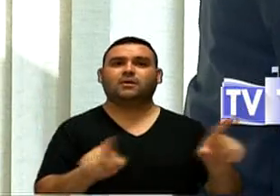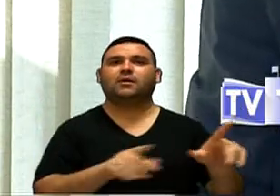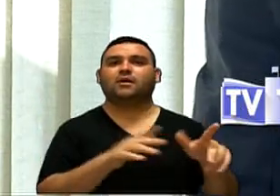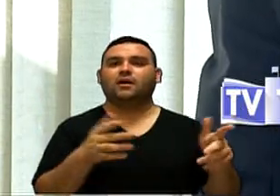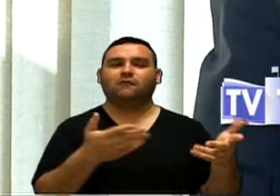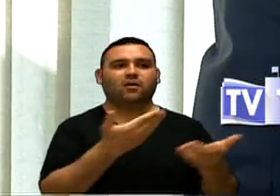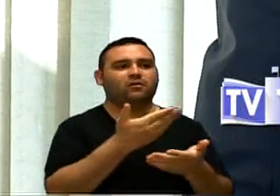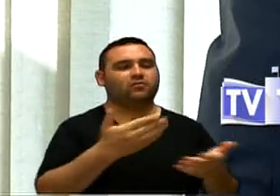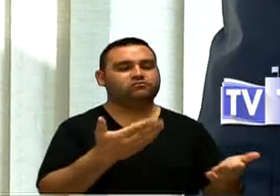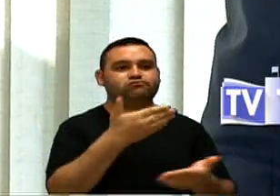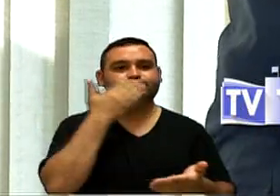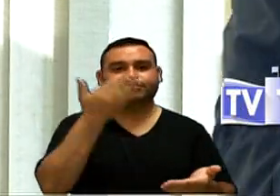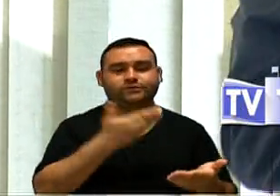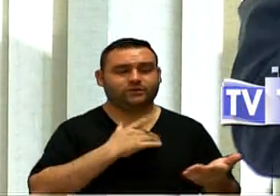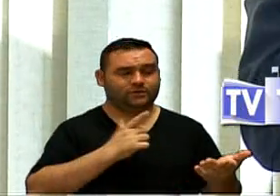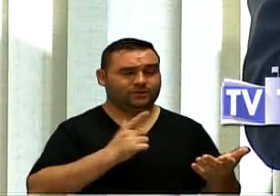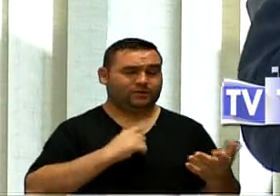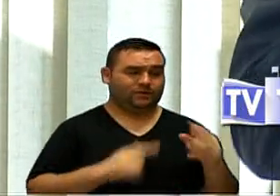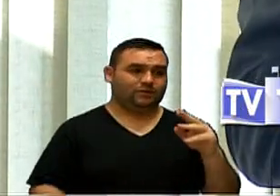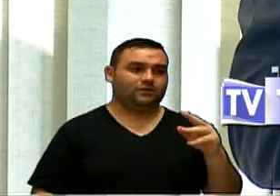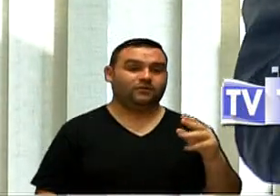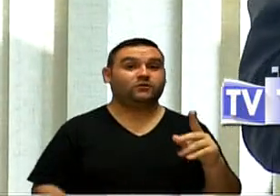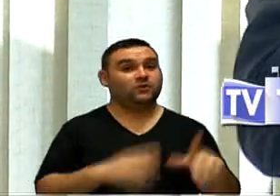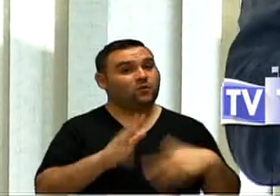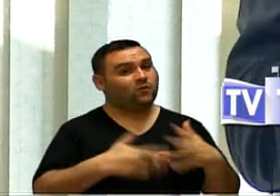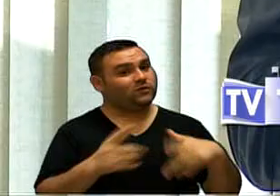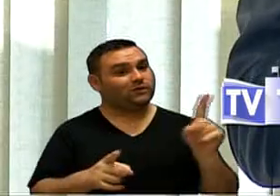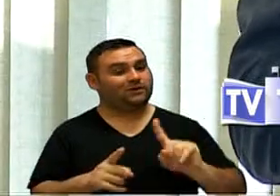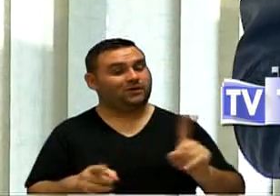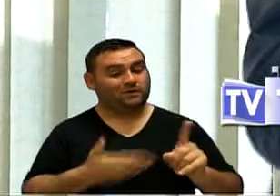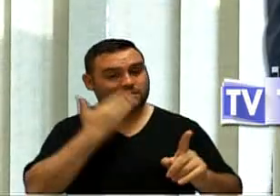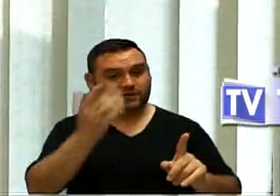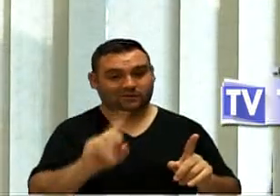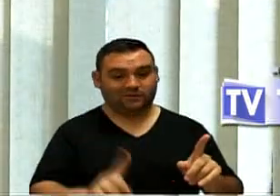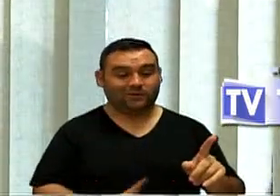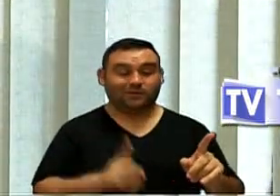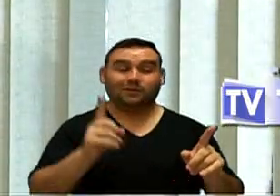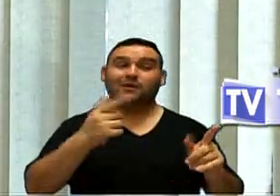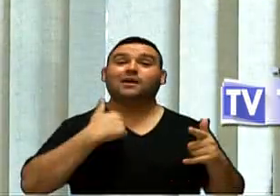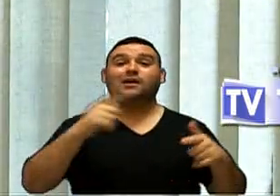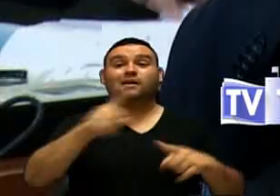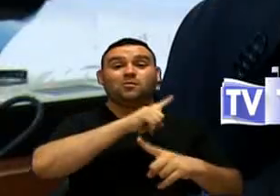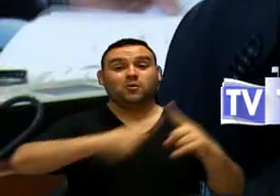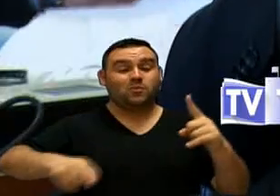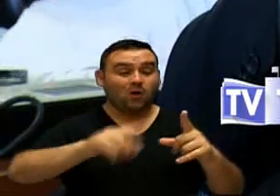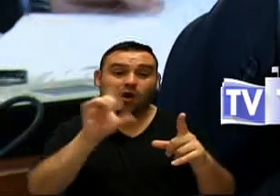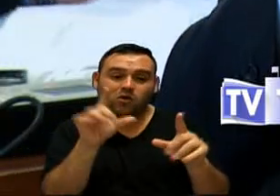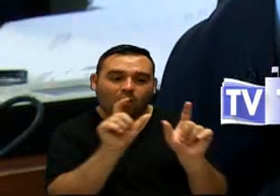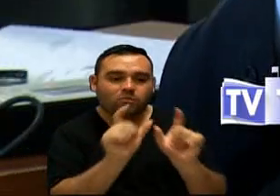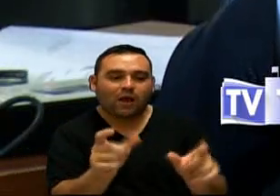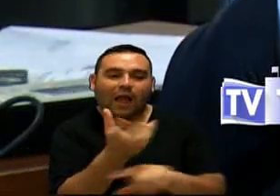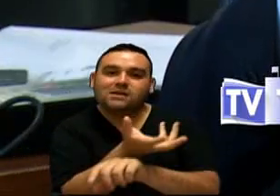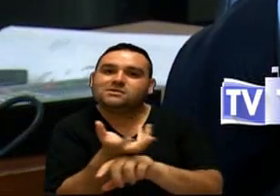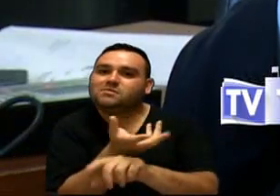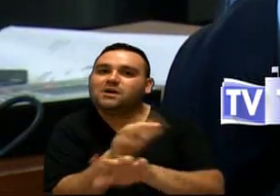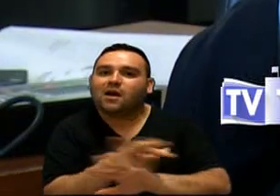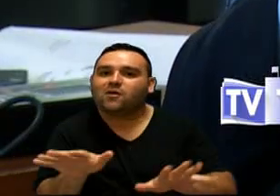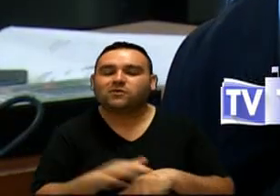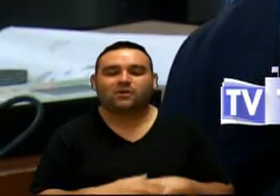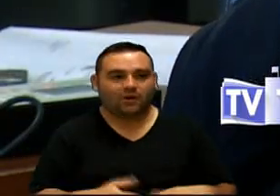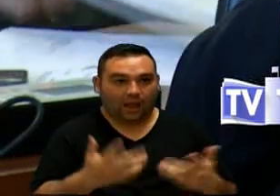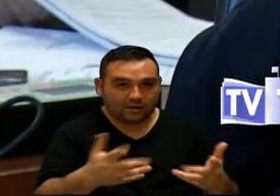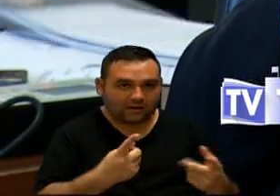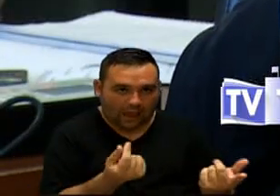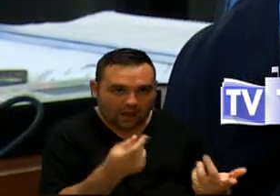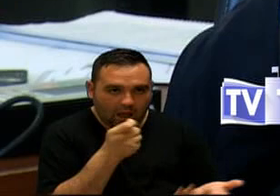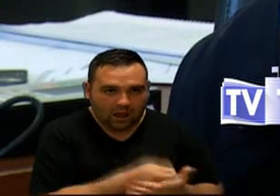o HTP que nós pedimos. Martinez, não crie confusão, não vai melar nada. Não, não estou criando. Ele vetou essa parte da disciplina. Você quer apostar comigo? Quero.